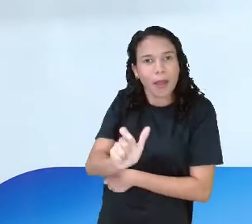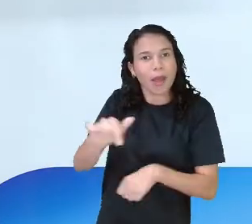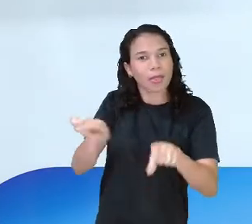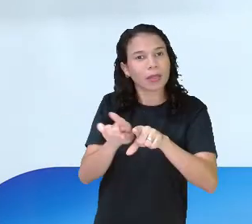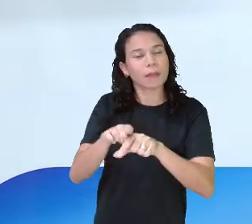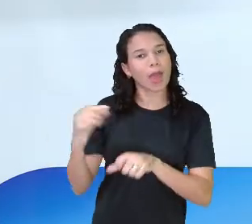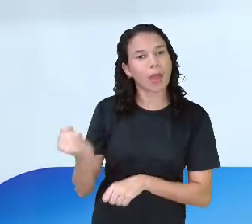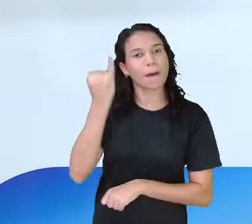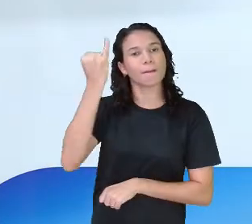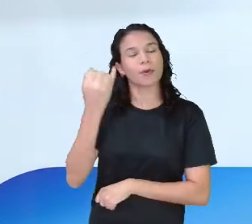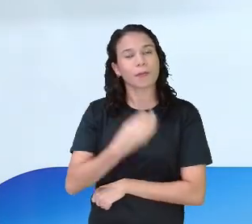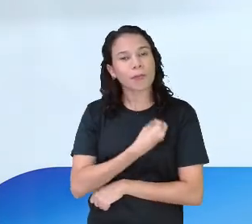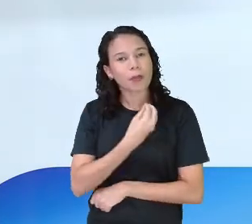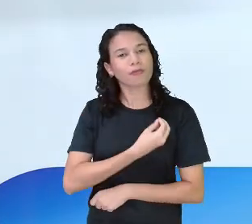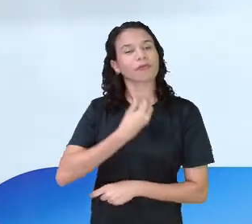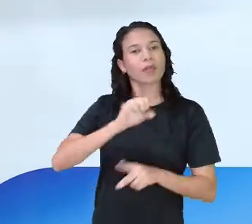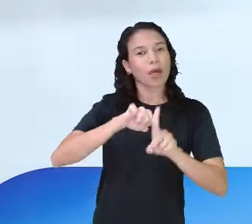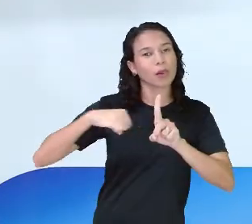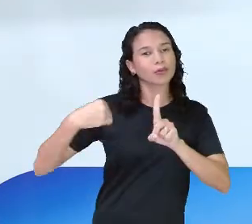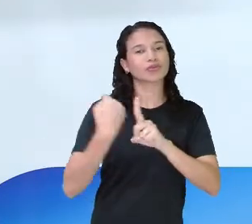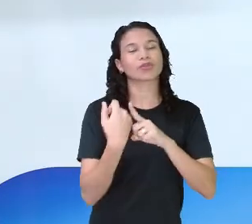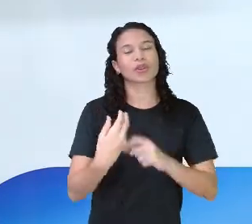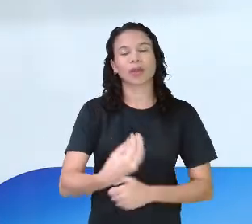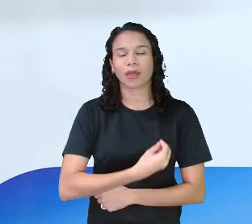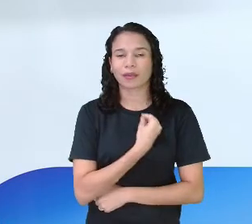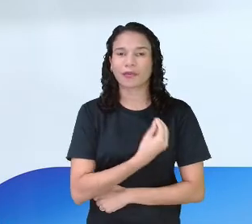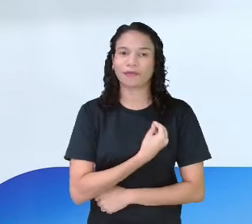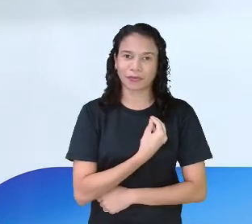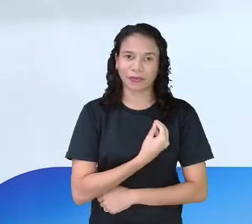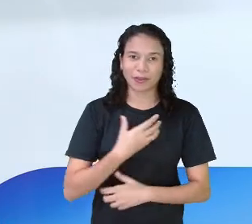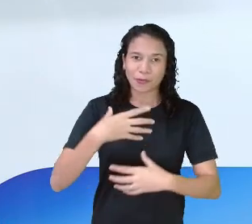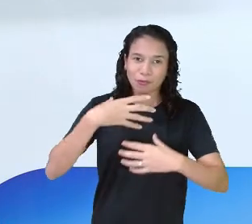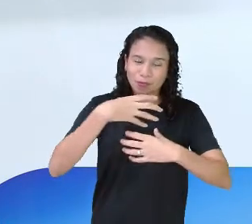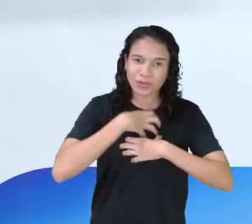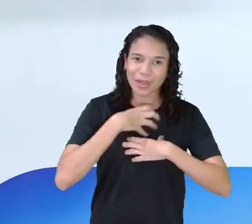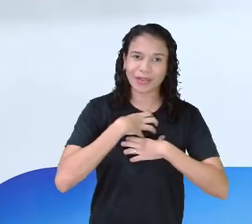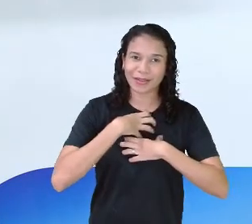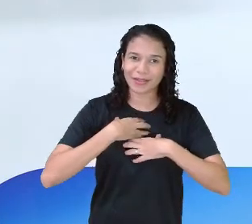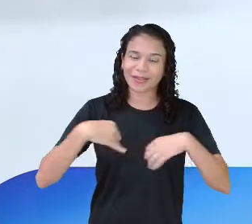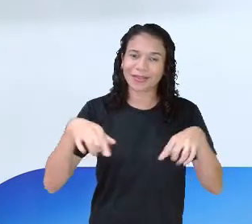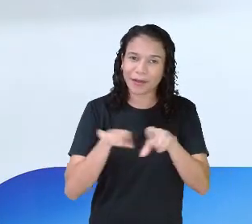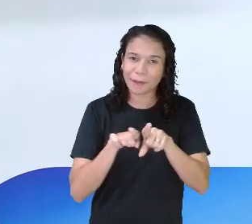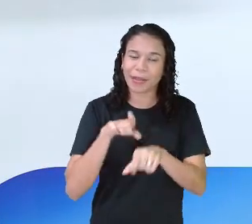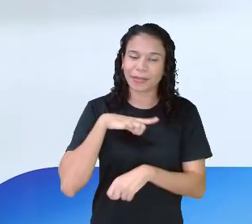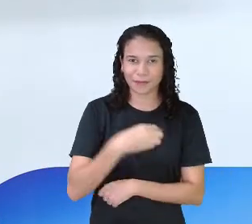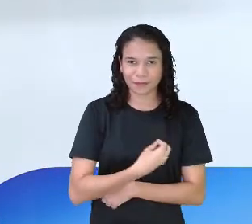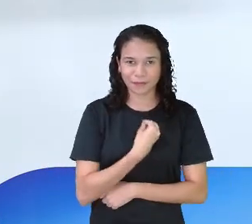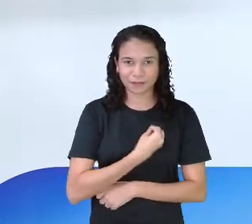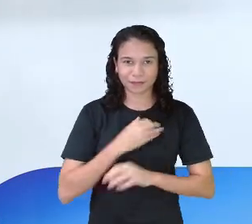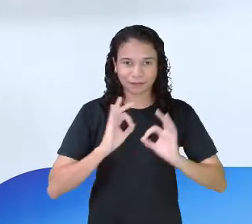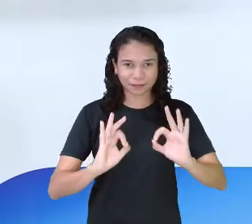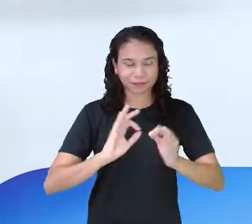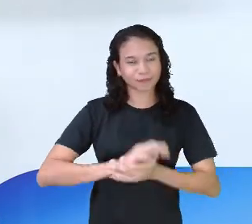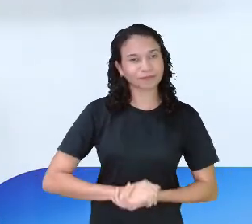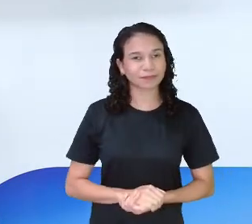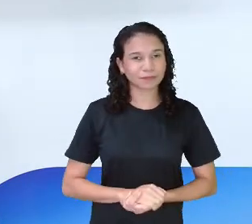importante para a nossa configuração, para a nossa existência, para o nosso sentido de existir, para o nosso sentido de ser.